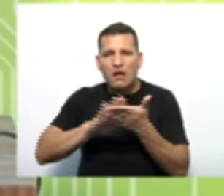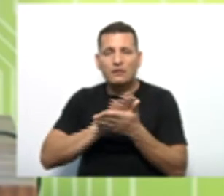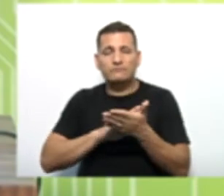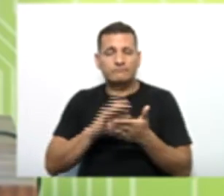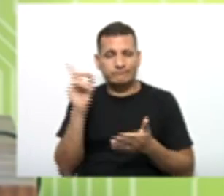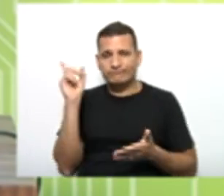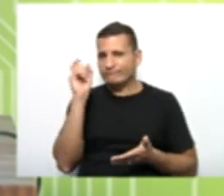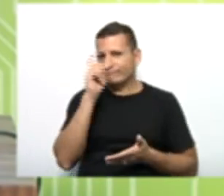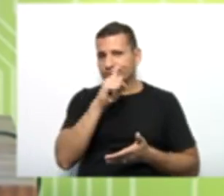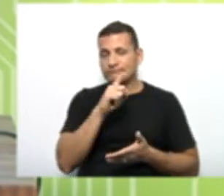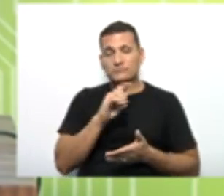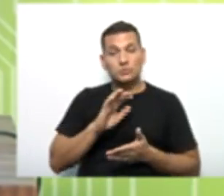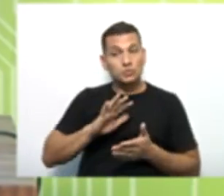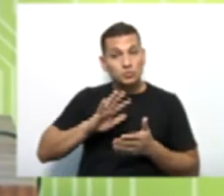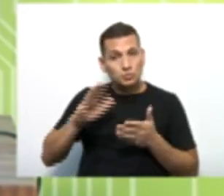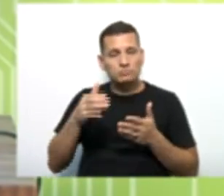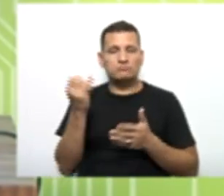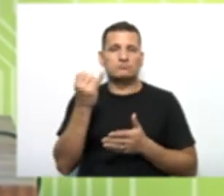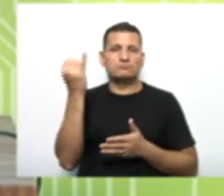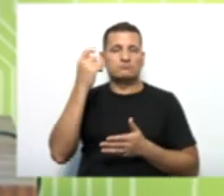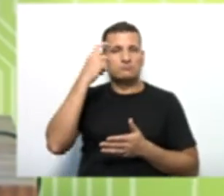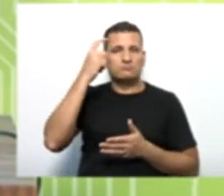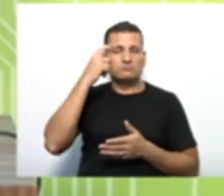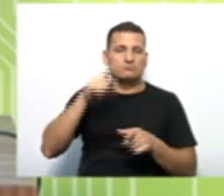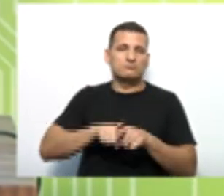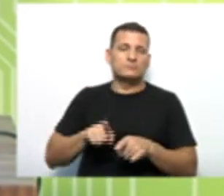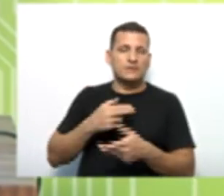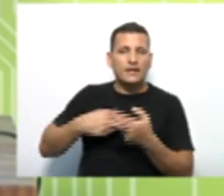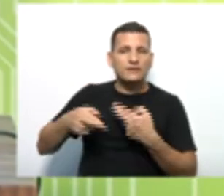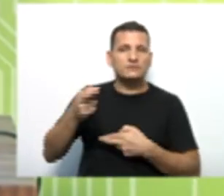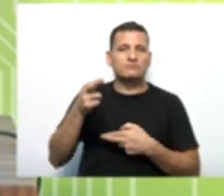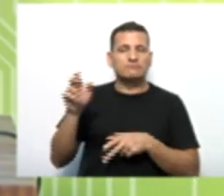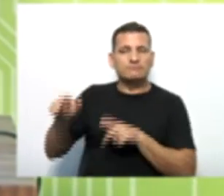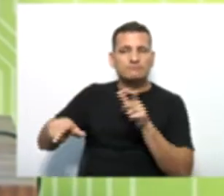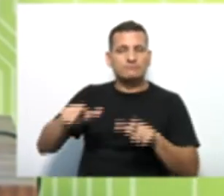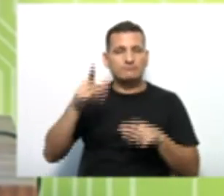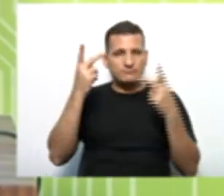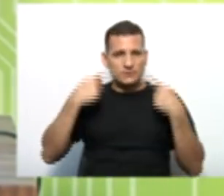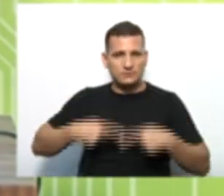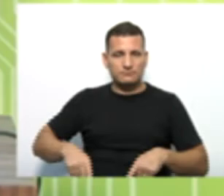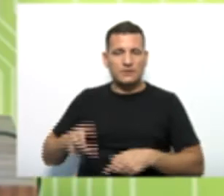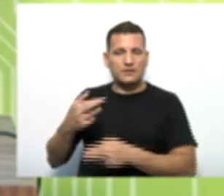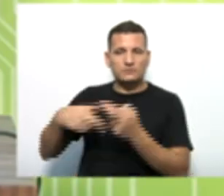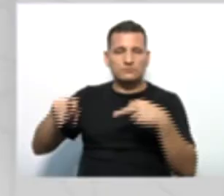extremamente importante pensar também nas relações interpessoais, nas relações humanas.